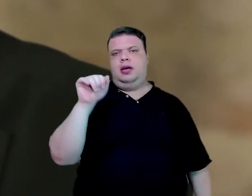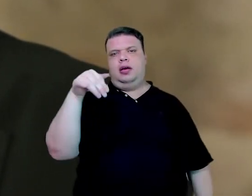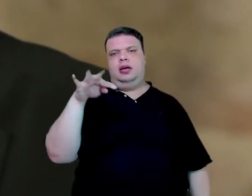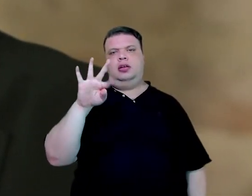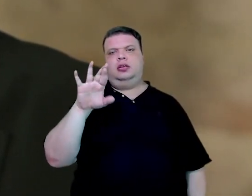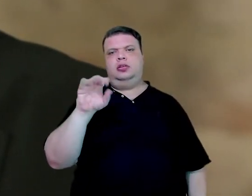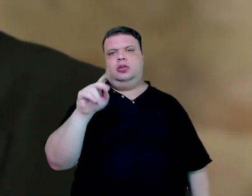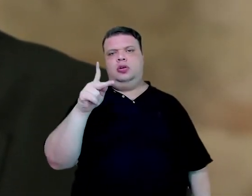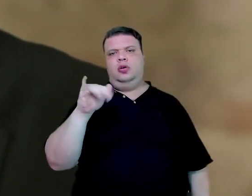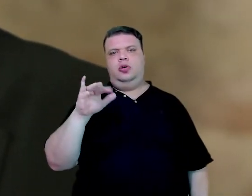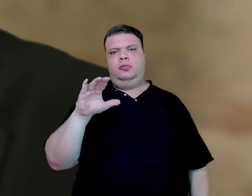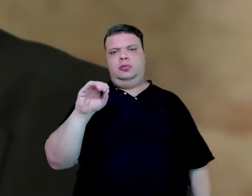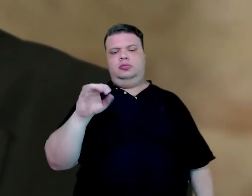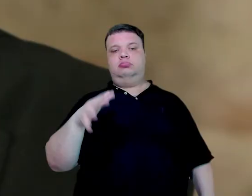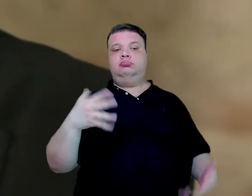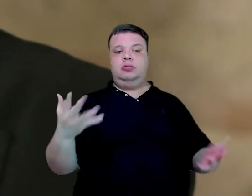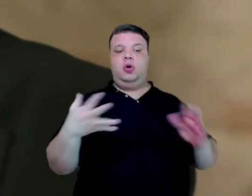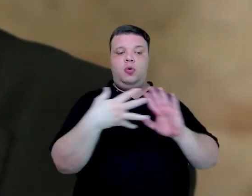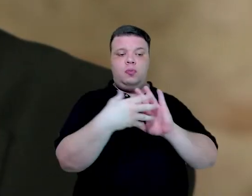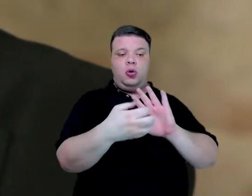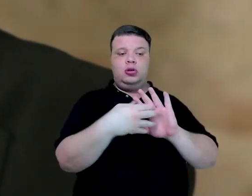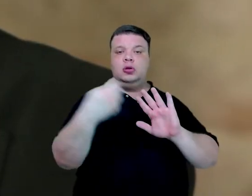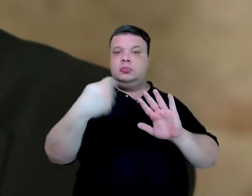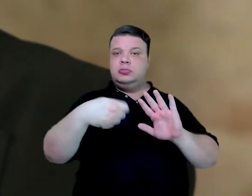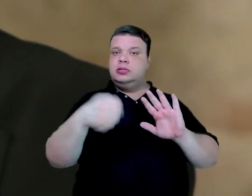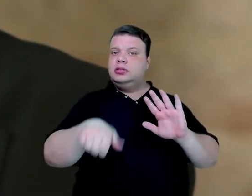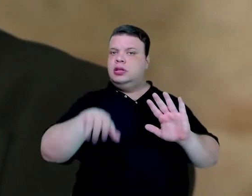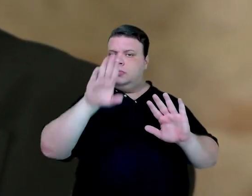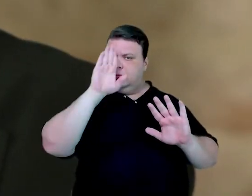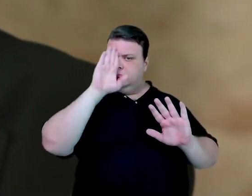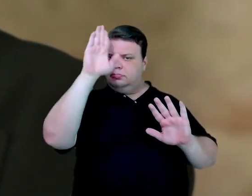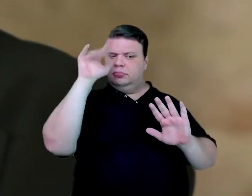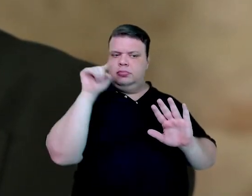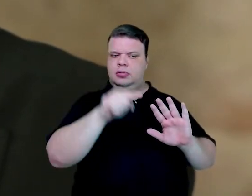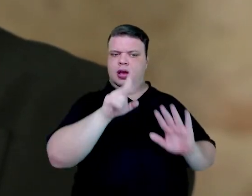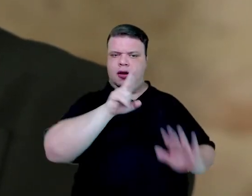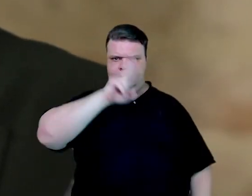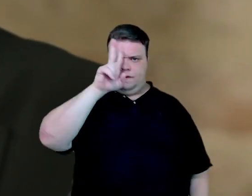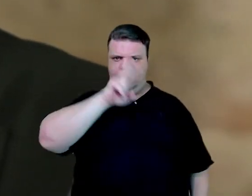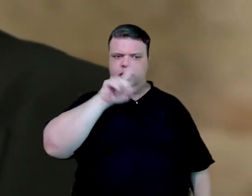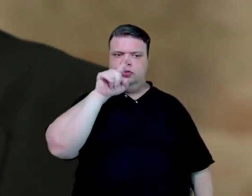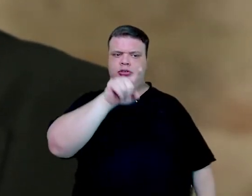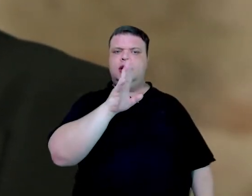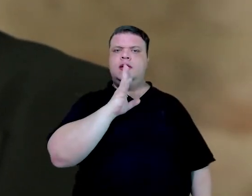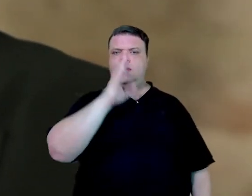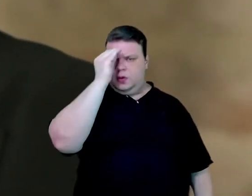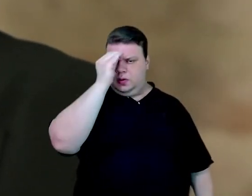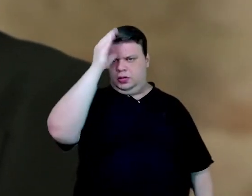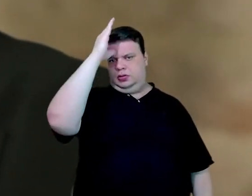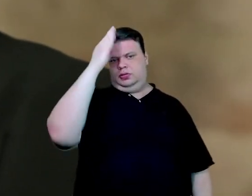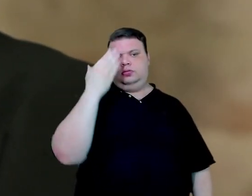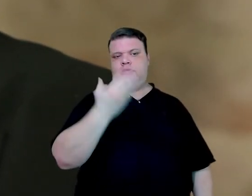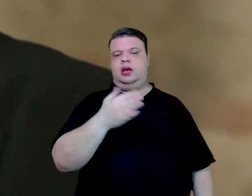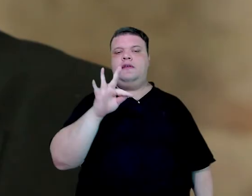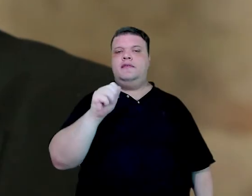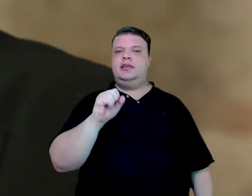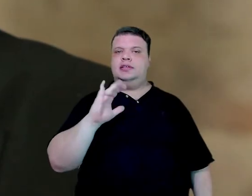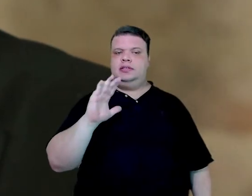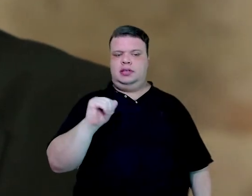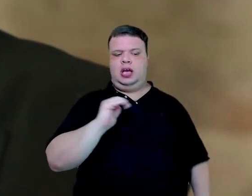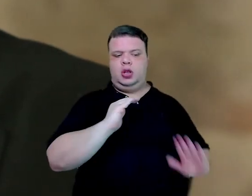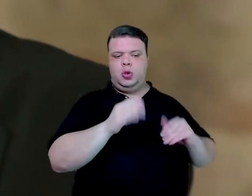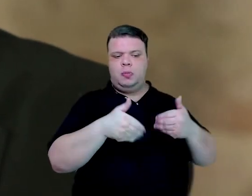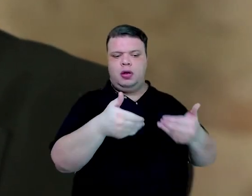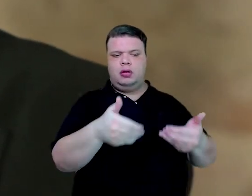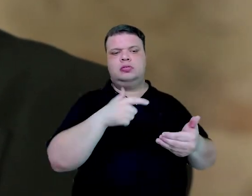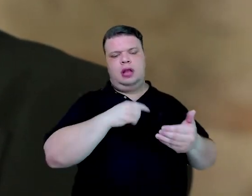intensificados no conhecimento, que a física do processo está evoluindo, e que é denotado no IPCC,